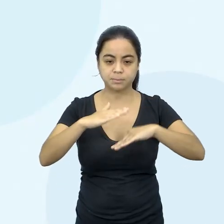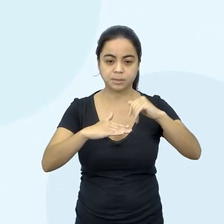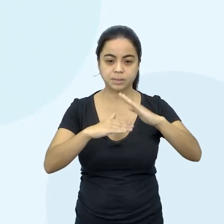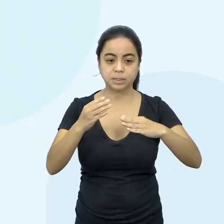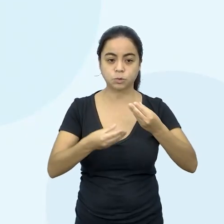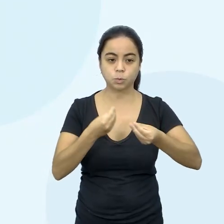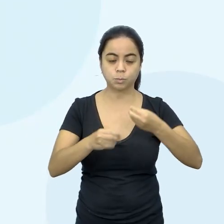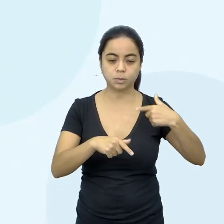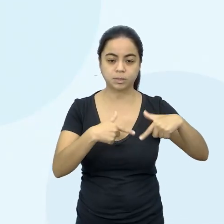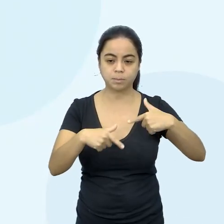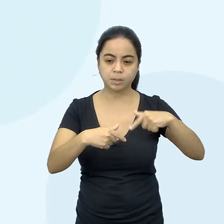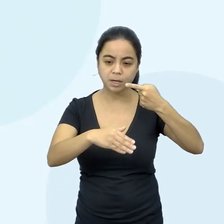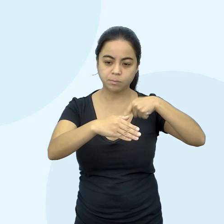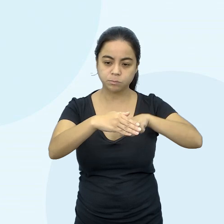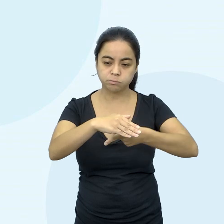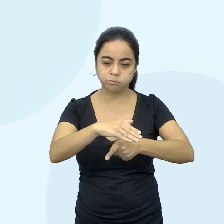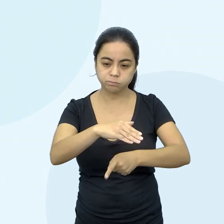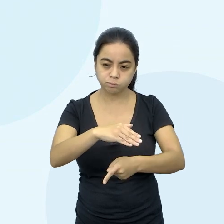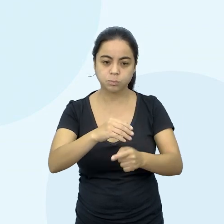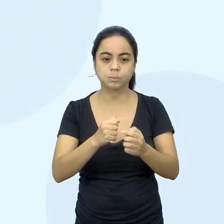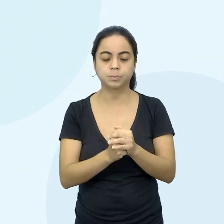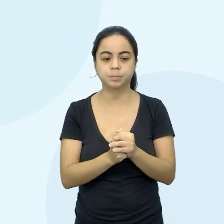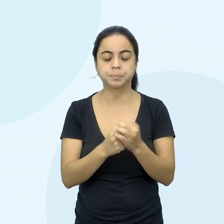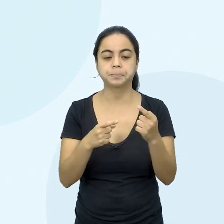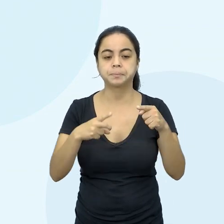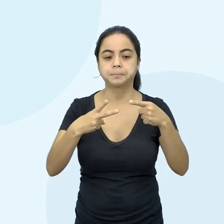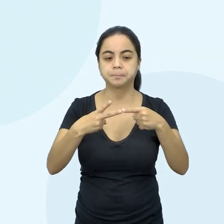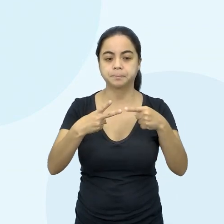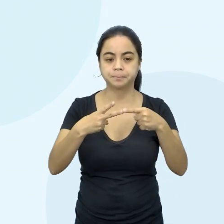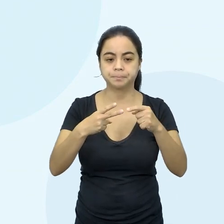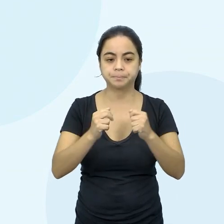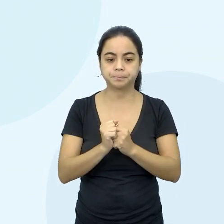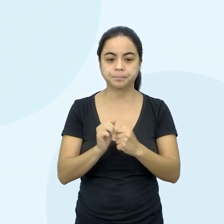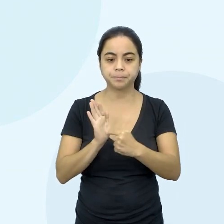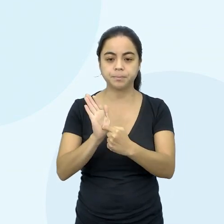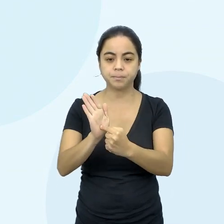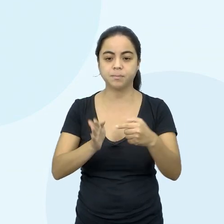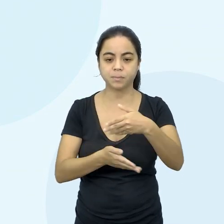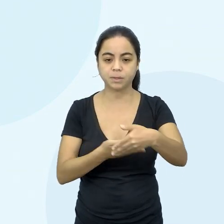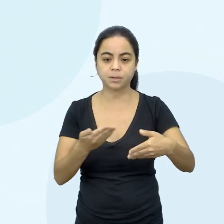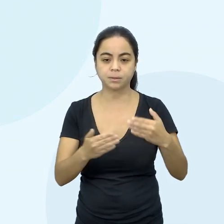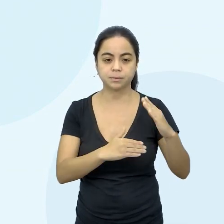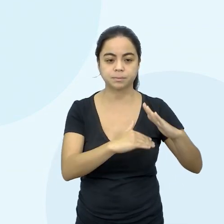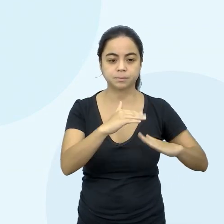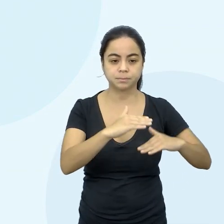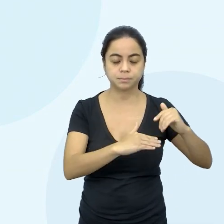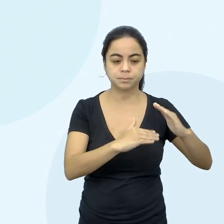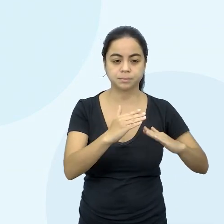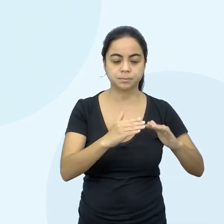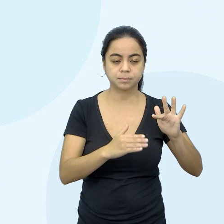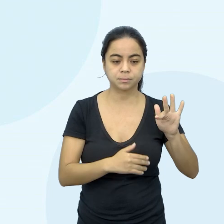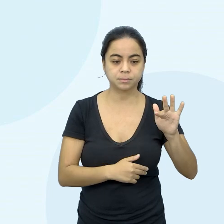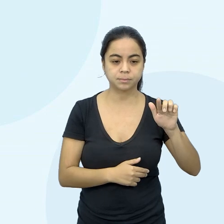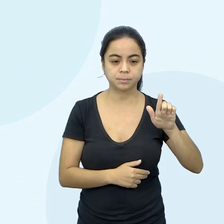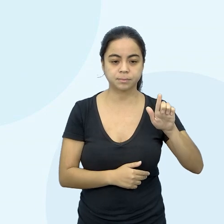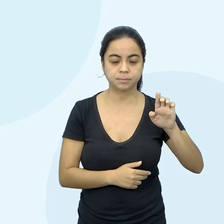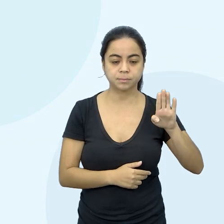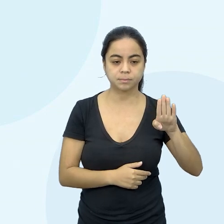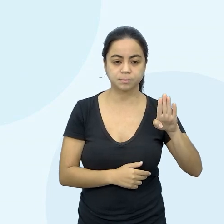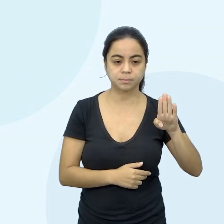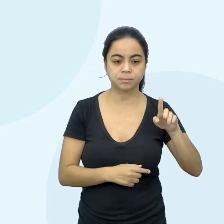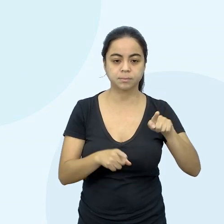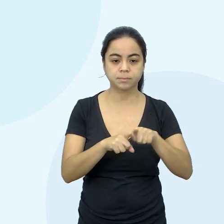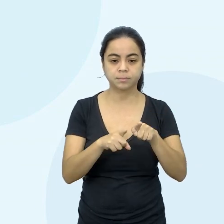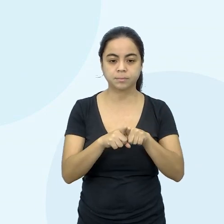como trabalhar de maneira a aprofundá-las. E o segundo objetivo de hoje é apresentar as relações entre as habilidades da formação